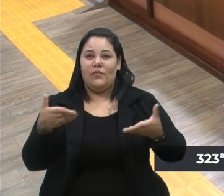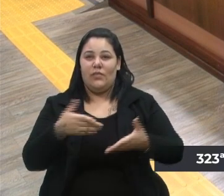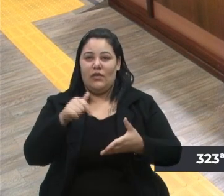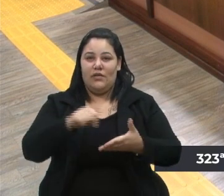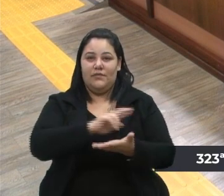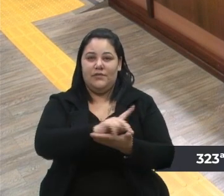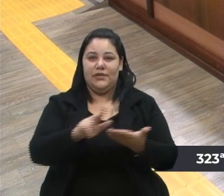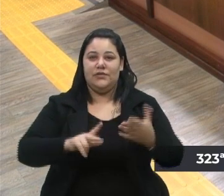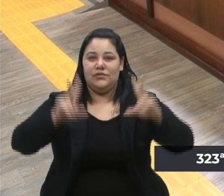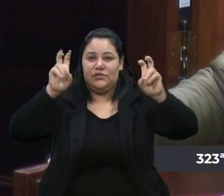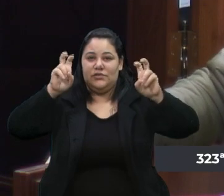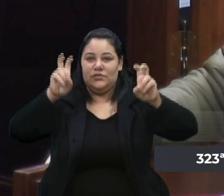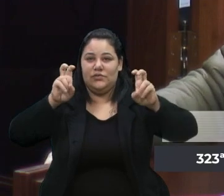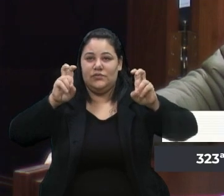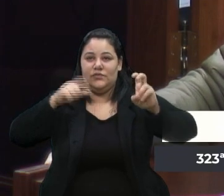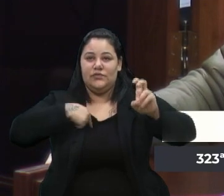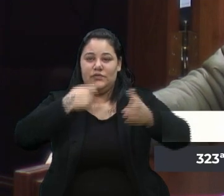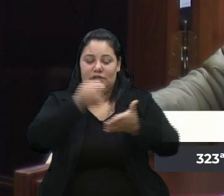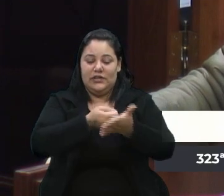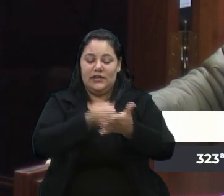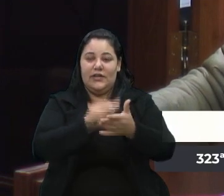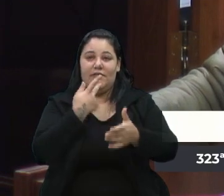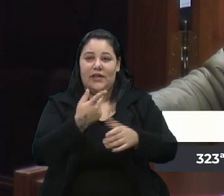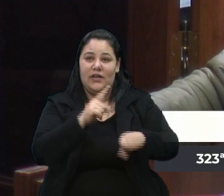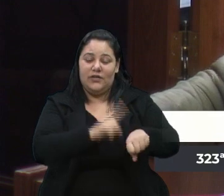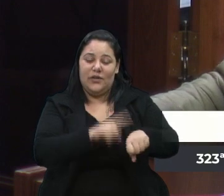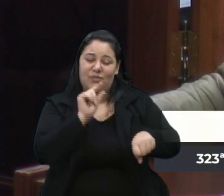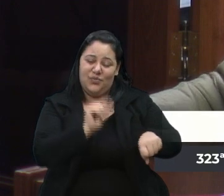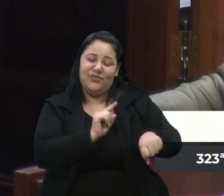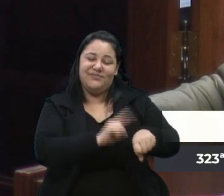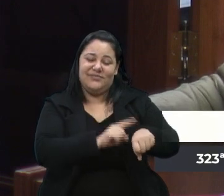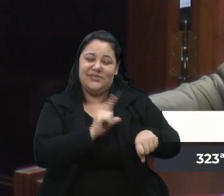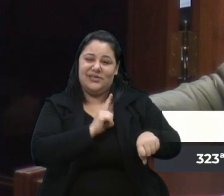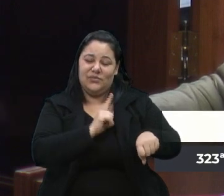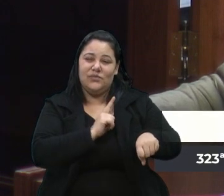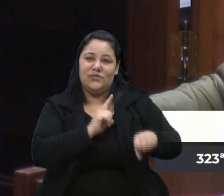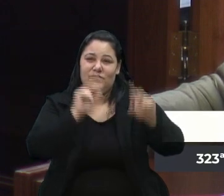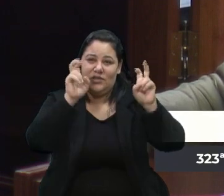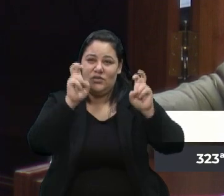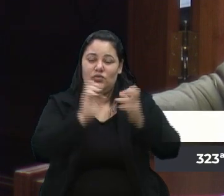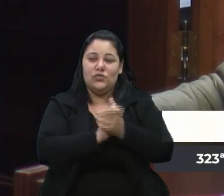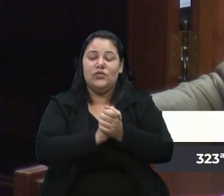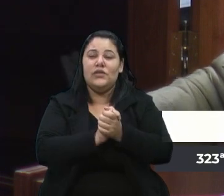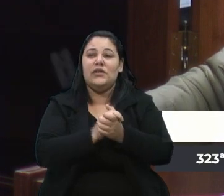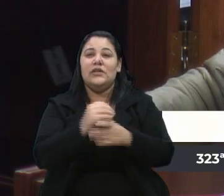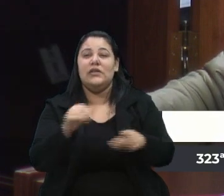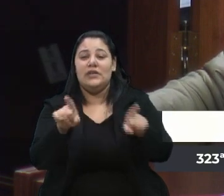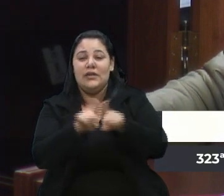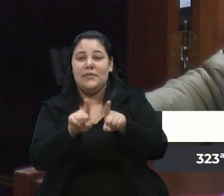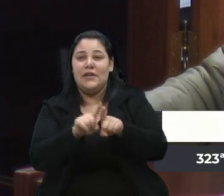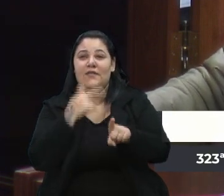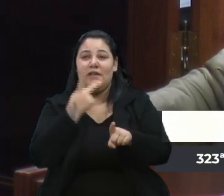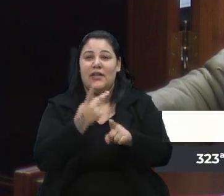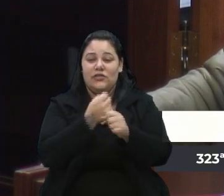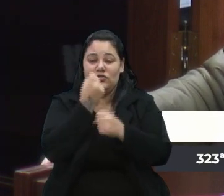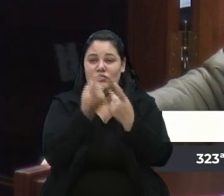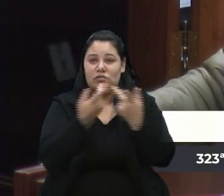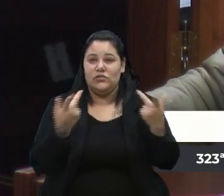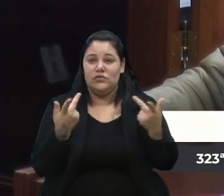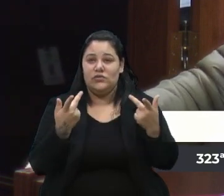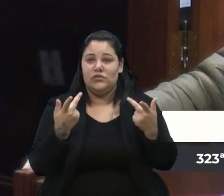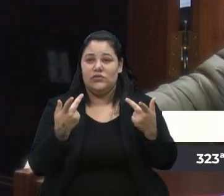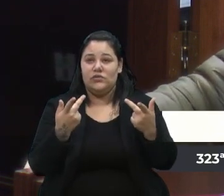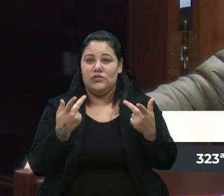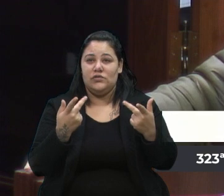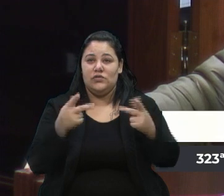vou tentar falar no meu tempo aqui que pouco tempo que tenho também dá uma breve sequência no assunto do vereador Felipe